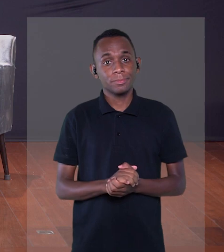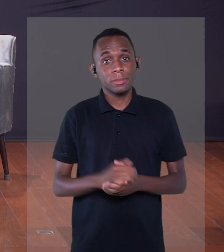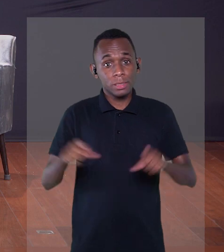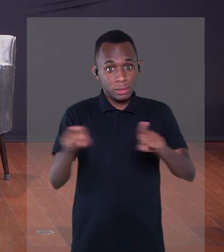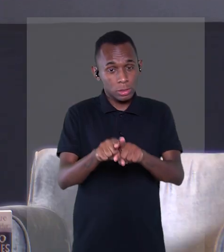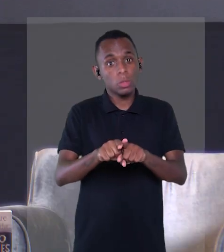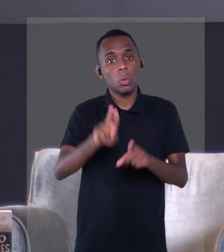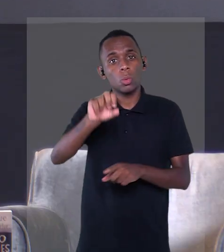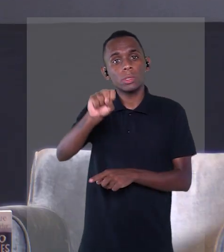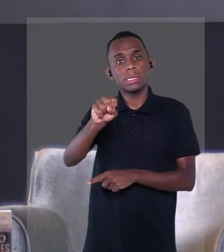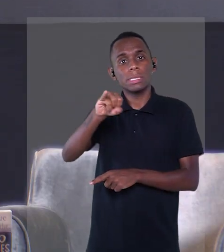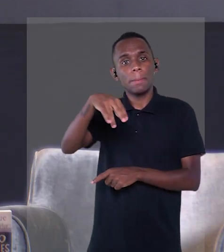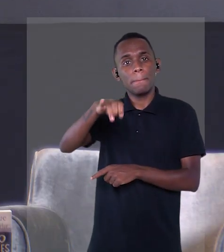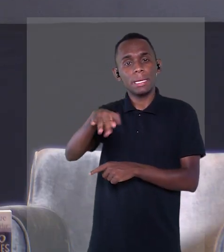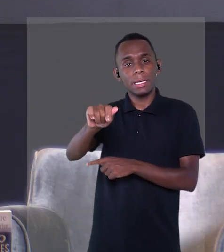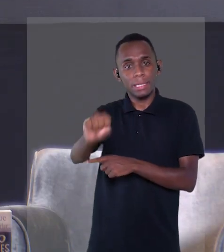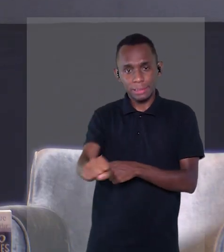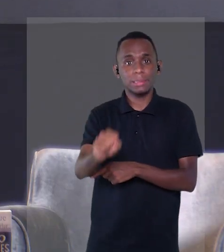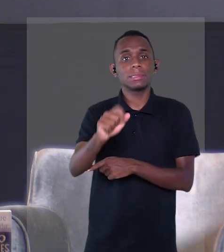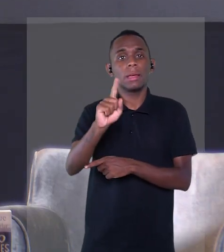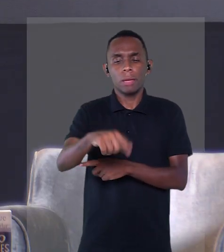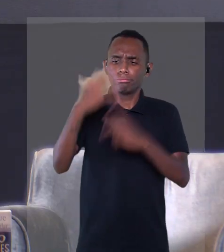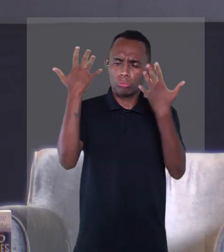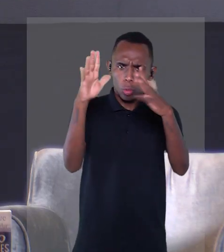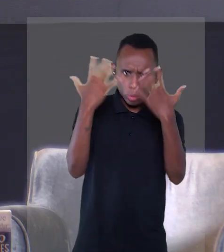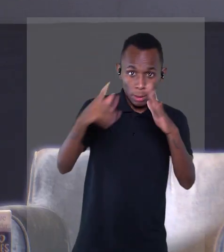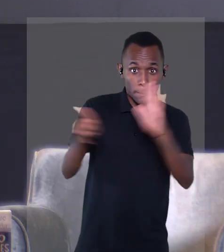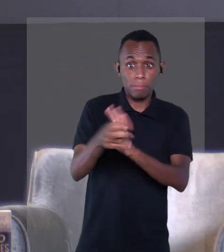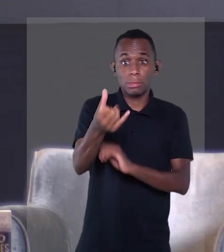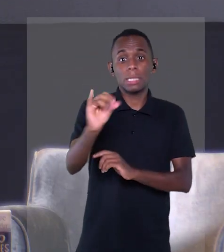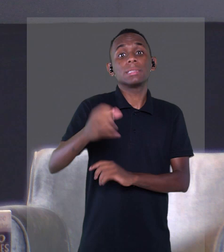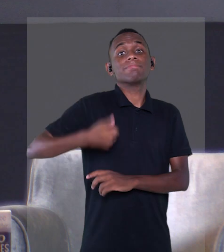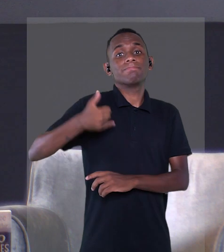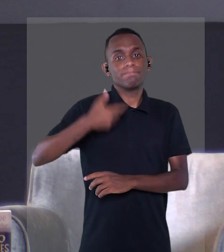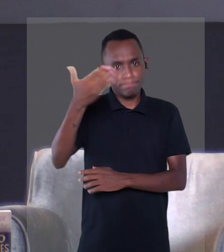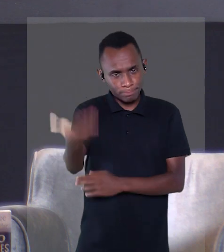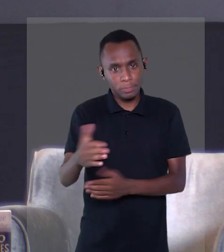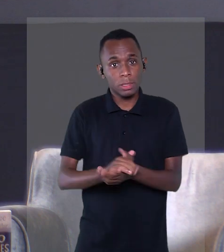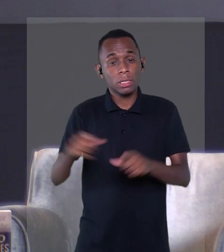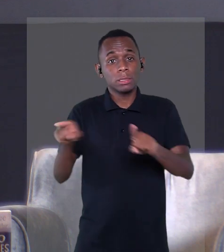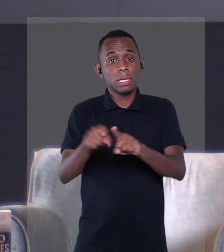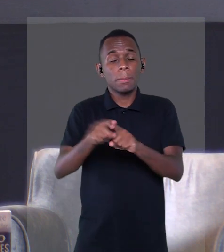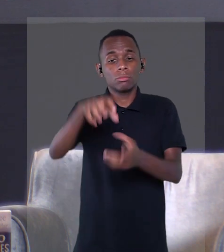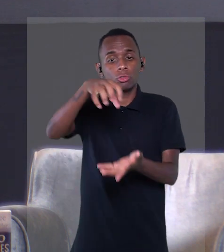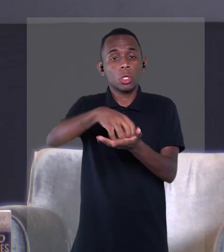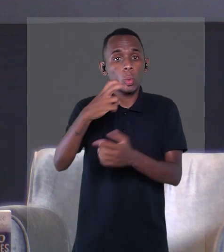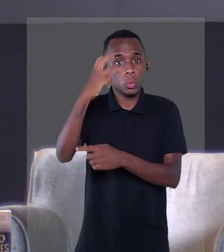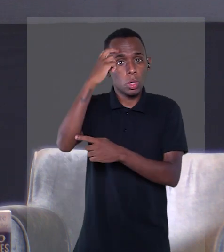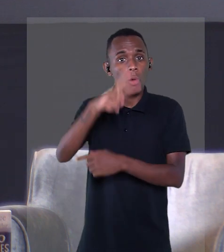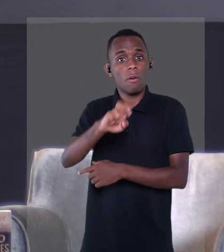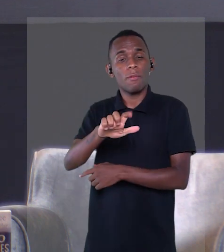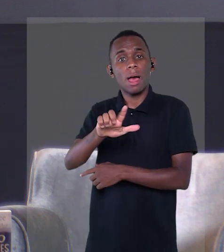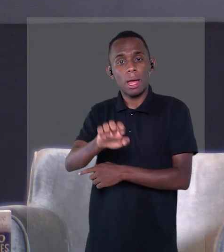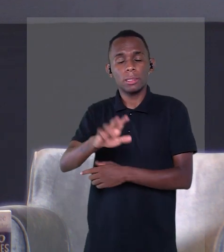pela Usiminas, e esse evento é comemorativo dos 60 anos da Usiminas, e pelo Instituto Cultural Vale, por meio da